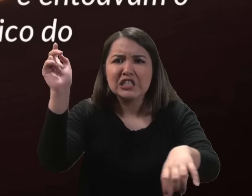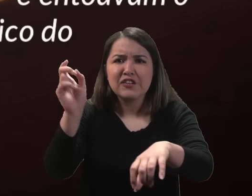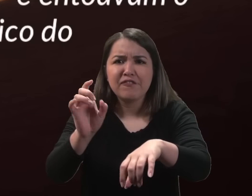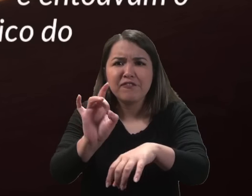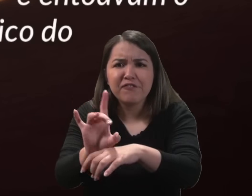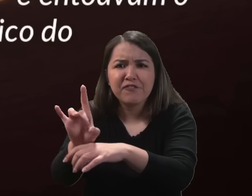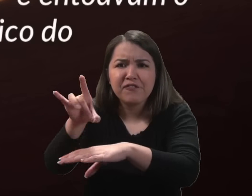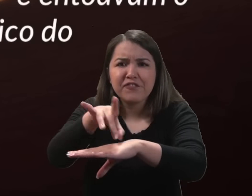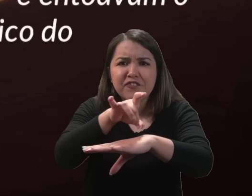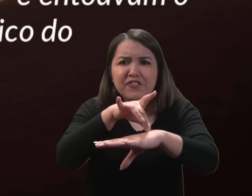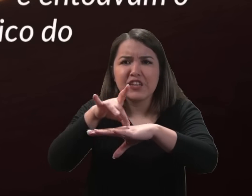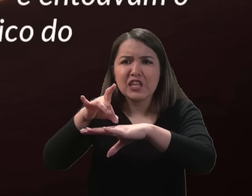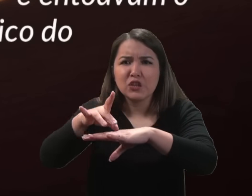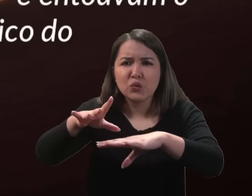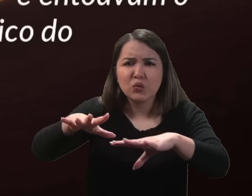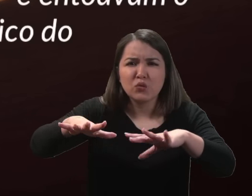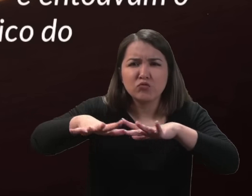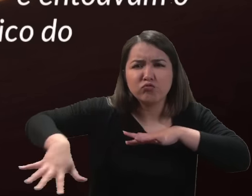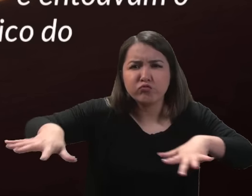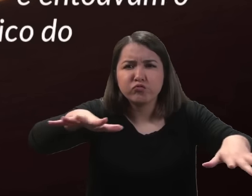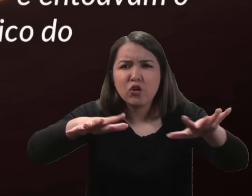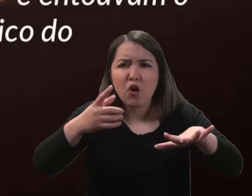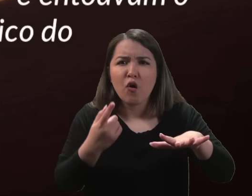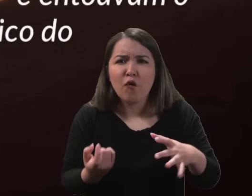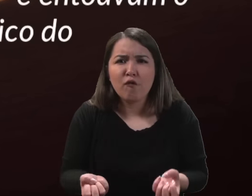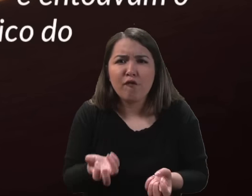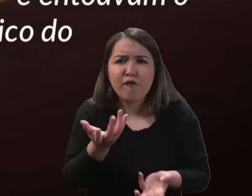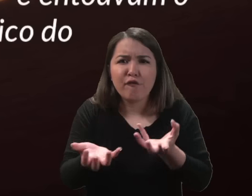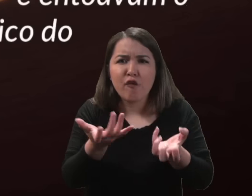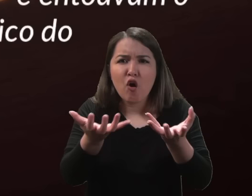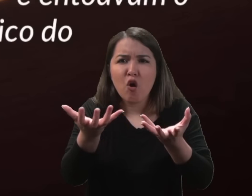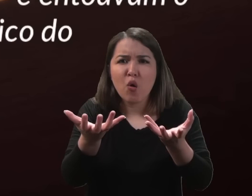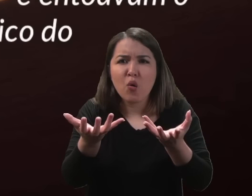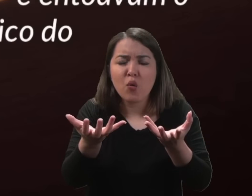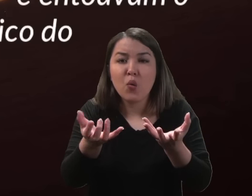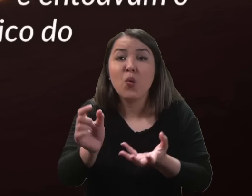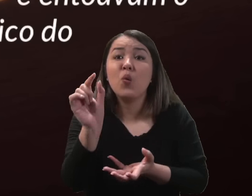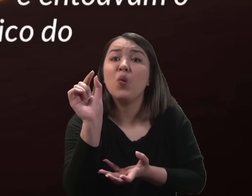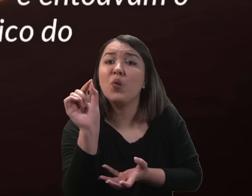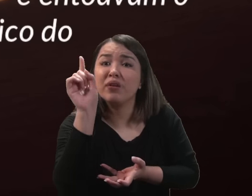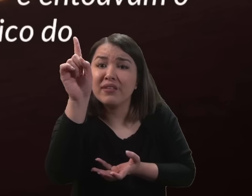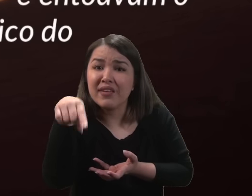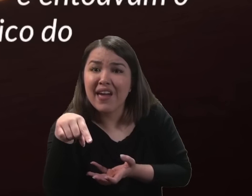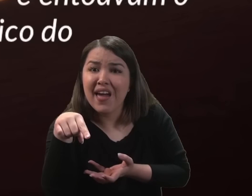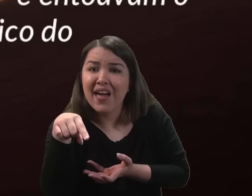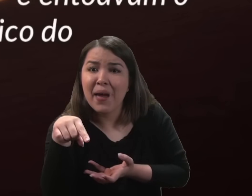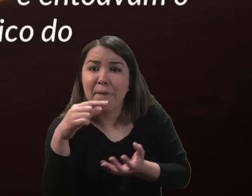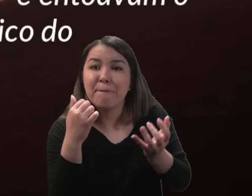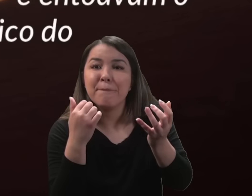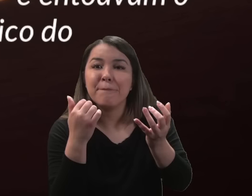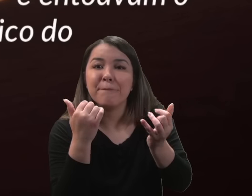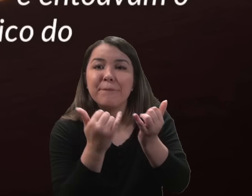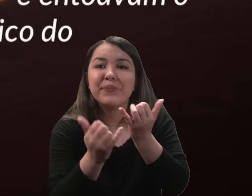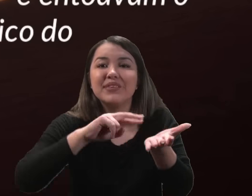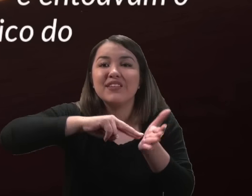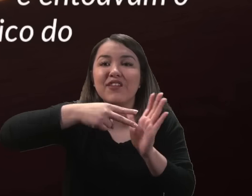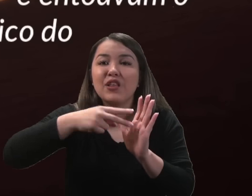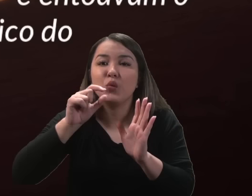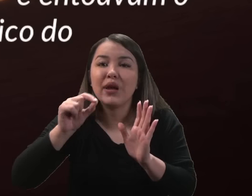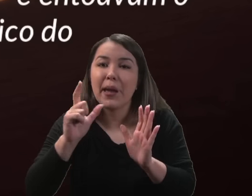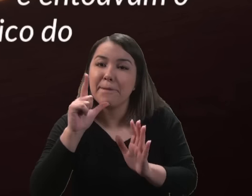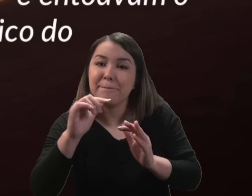mesclado de fogo o que é um mar de vidro mesclado de fogo se não uma figura do mar vermelho disse para mim é ou não é verdade